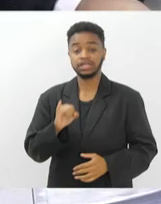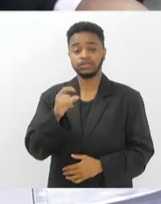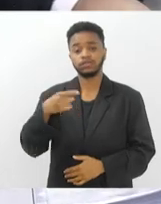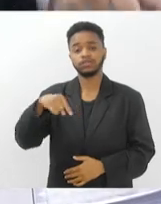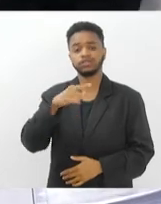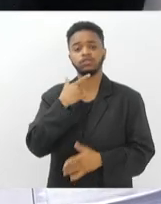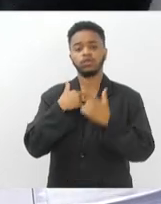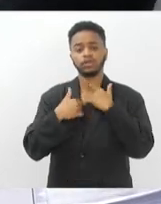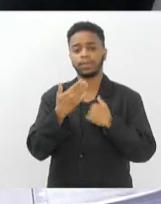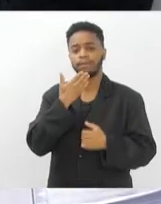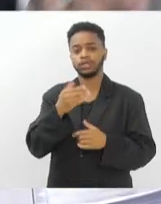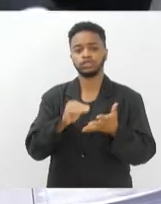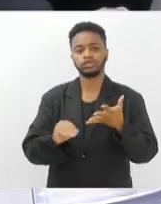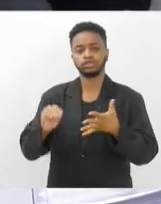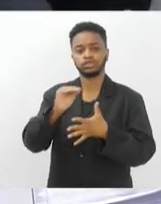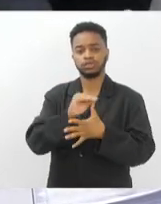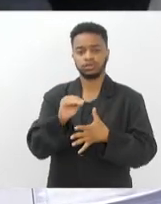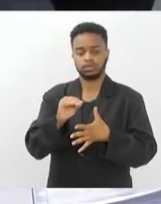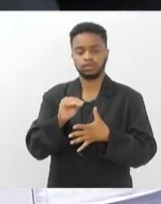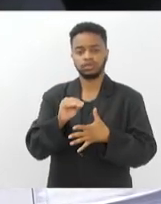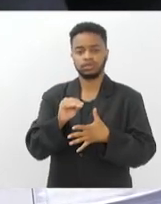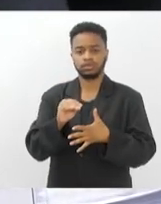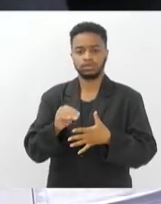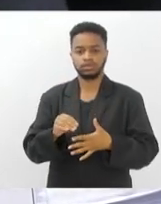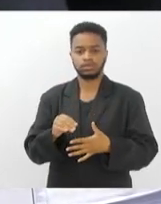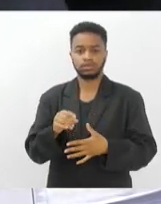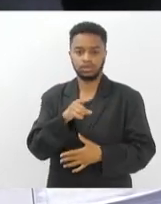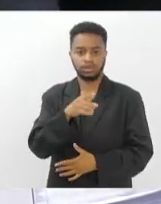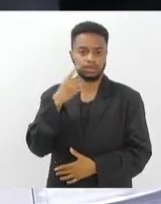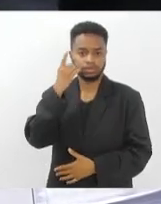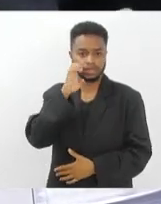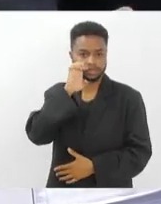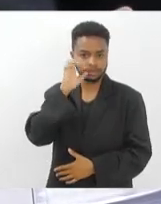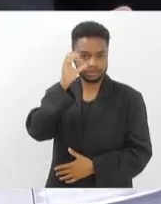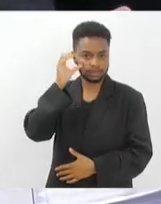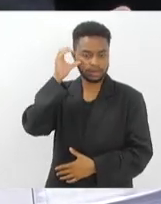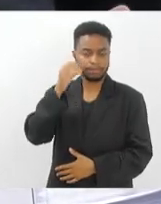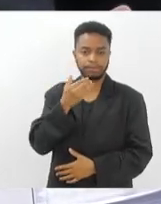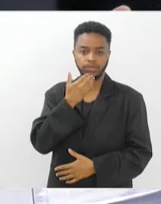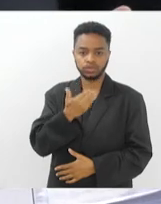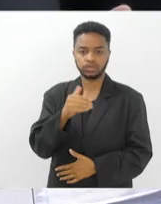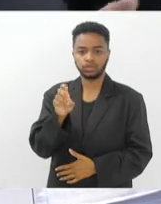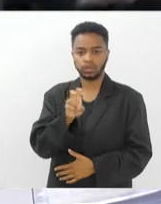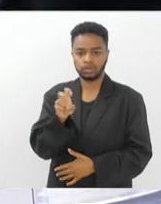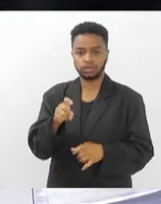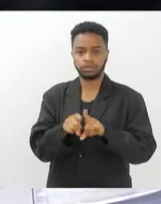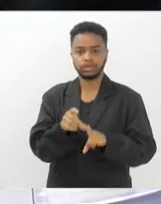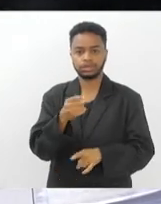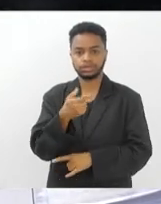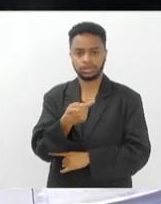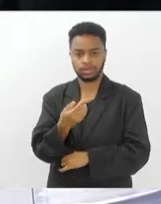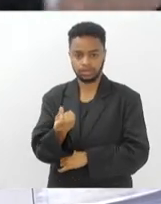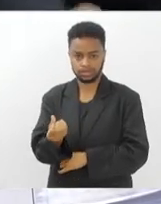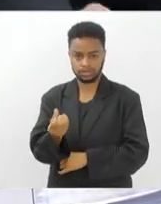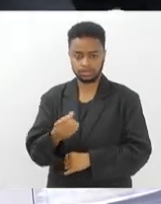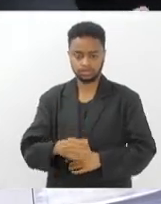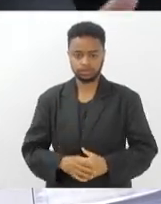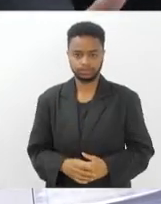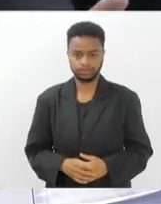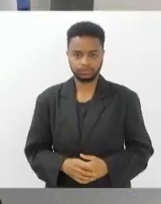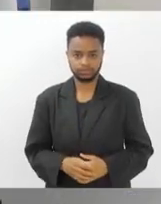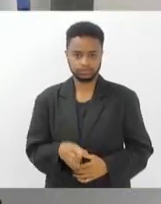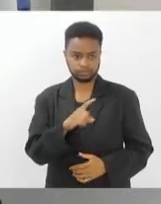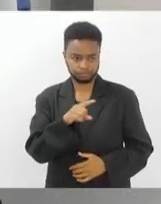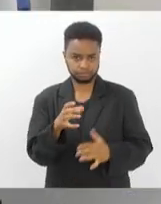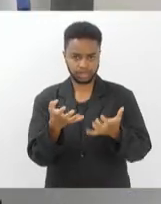fazer antecipação da pauta. E o 76. Deputada Pélia pediu 55 e o 76. Algum